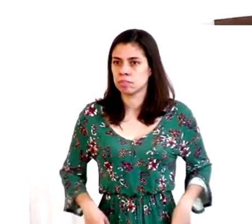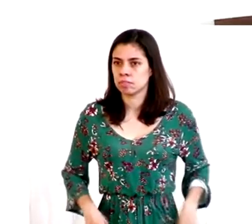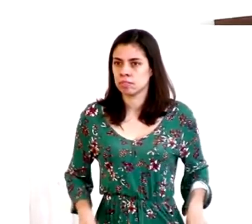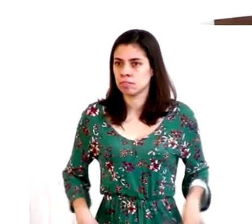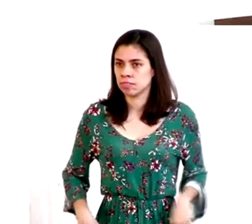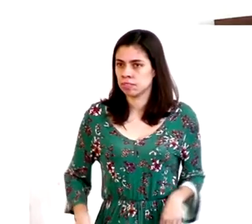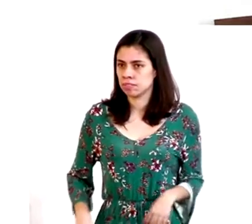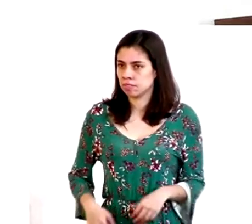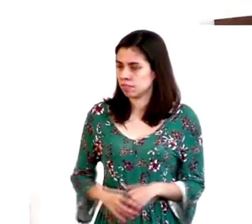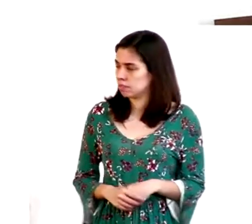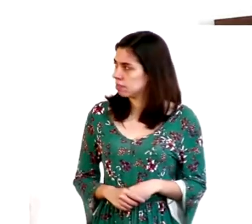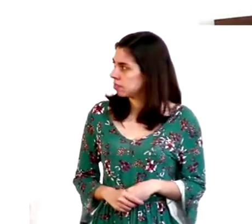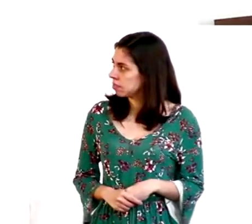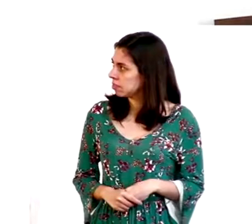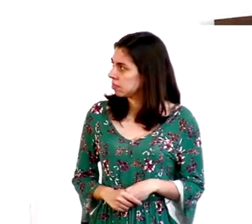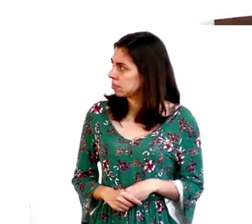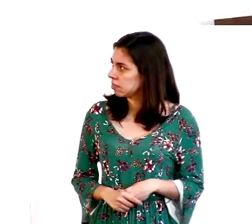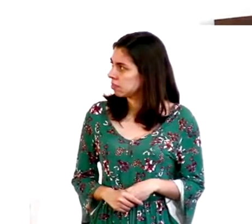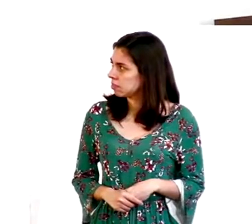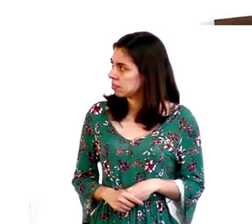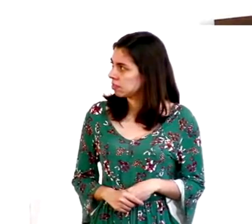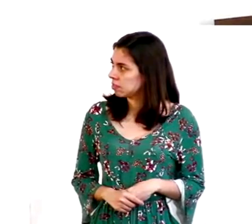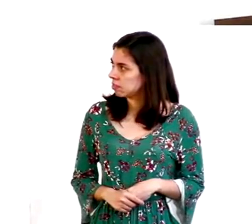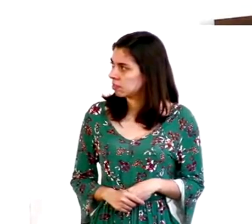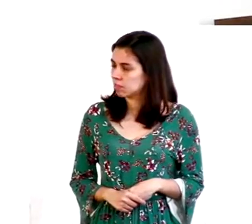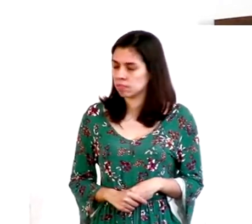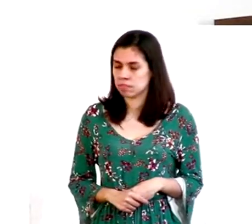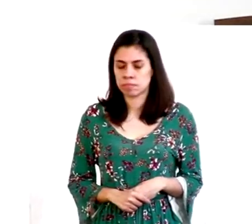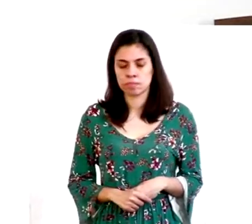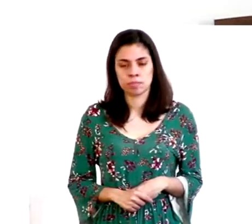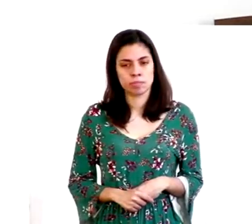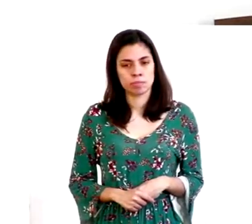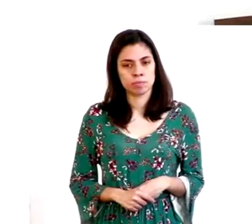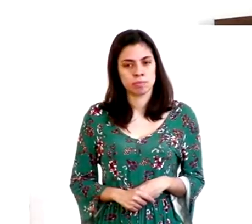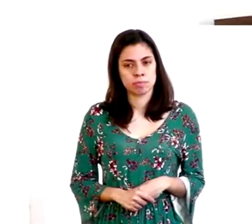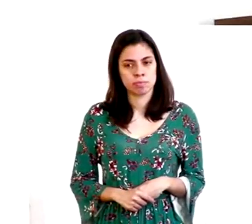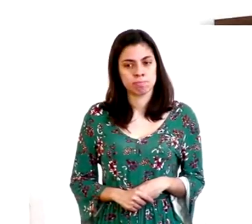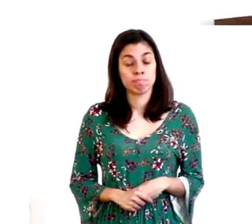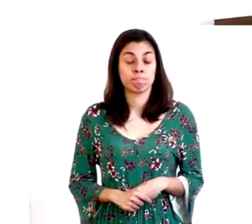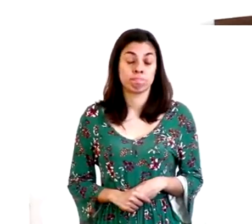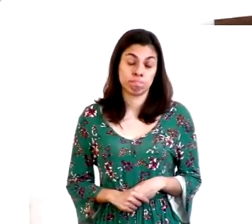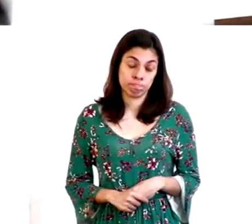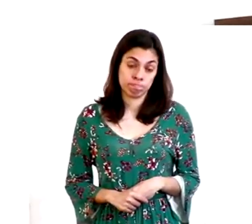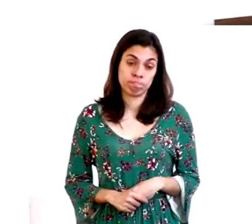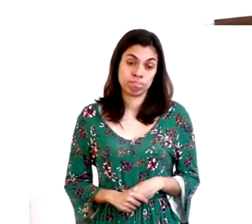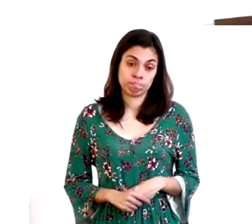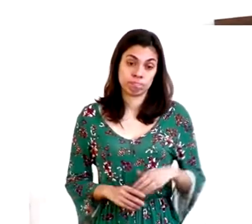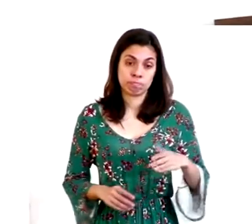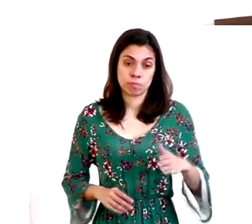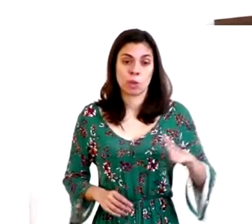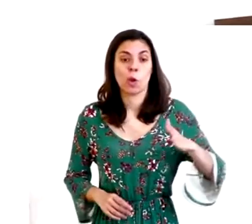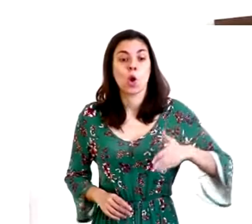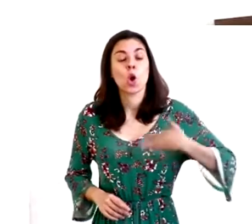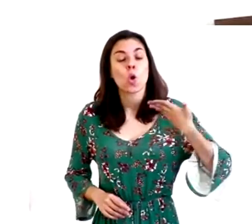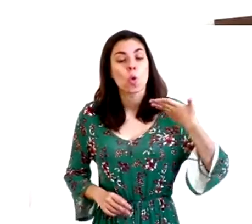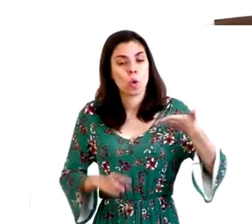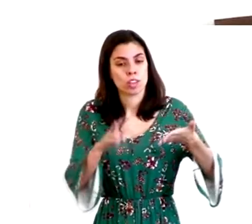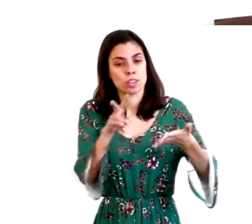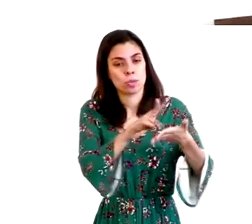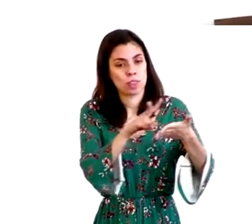que ele serve para aumentar o nosso sentimento de culpa, porque a régua e o